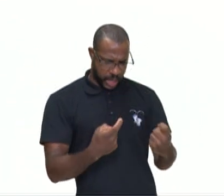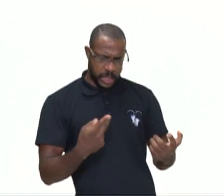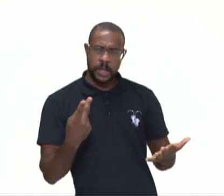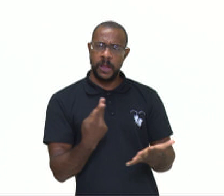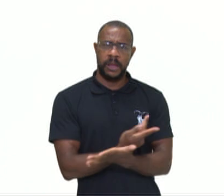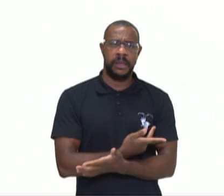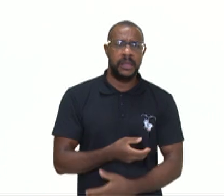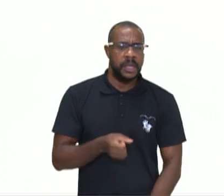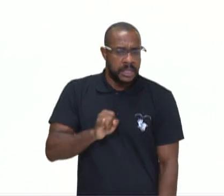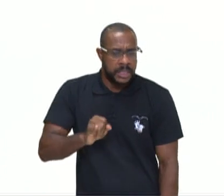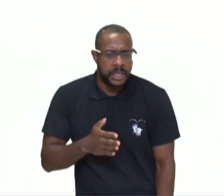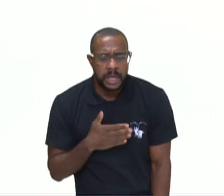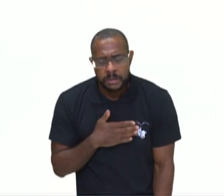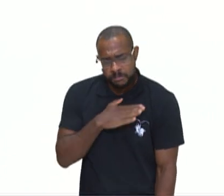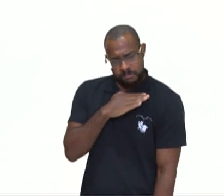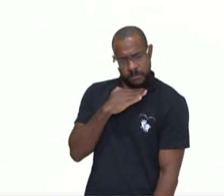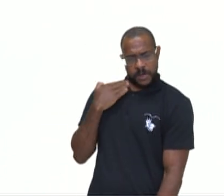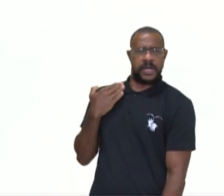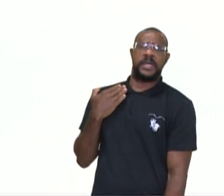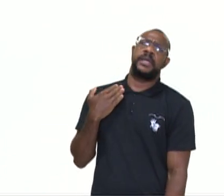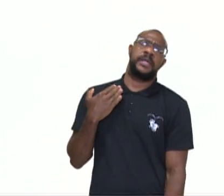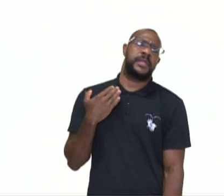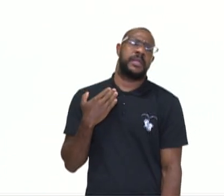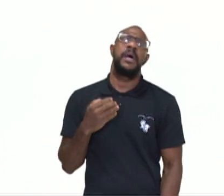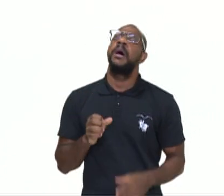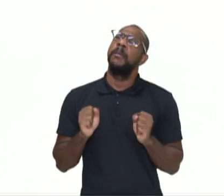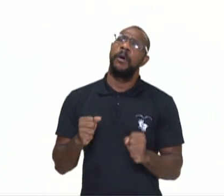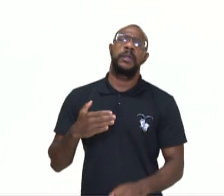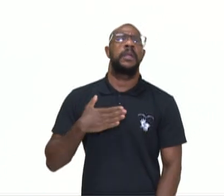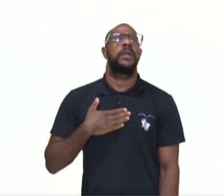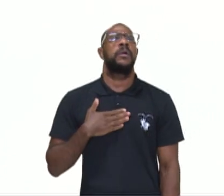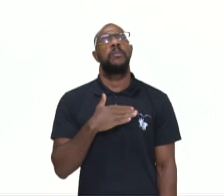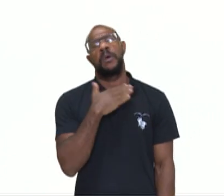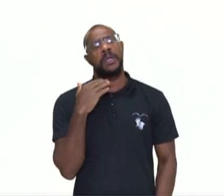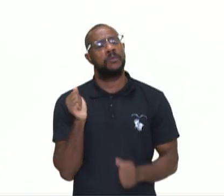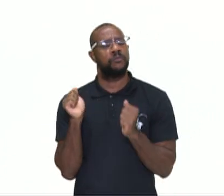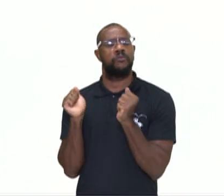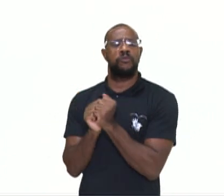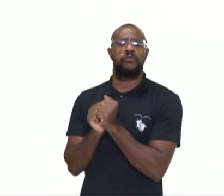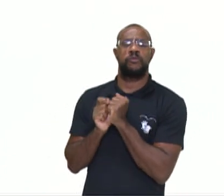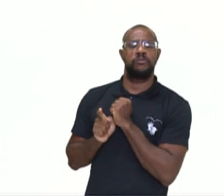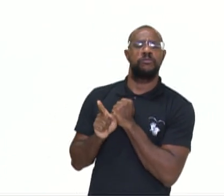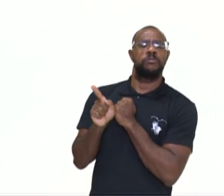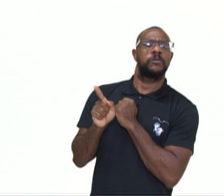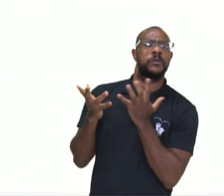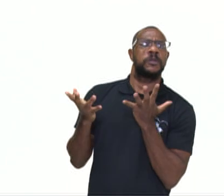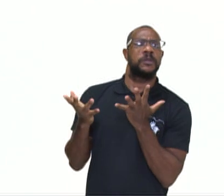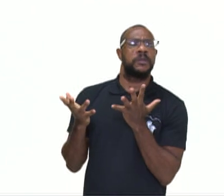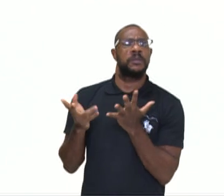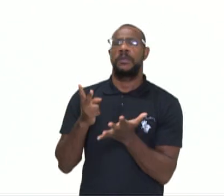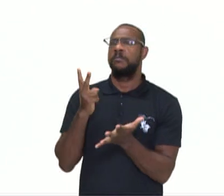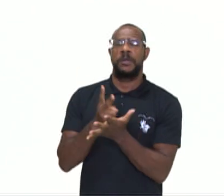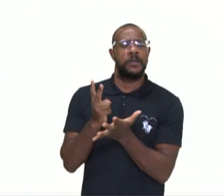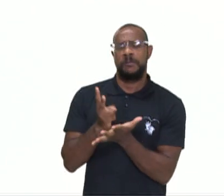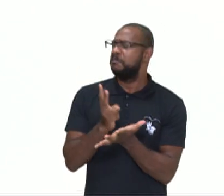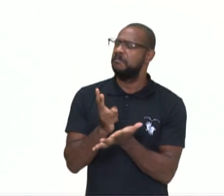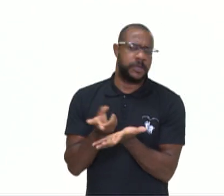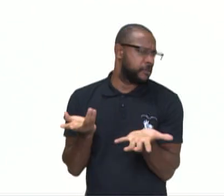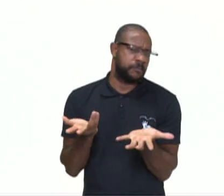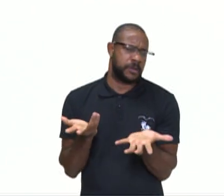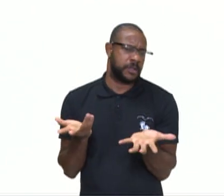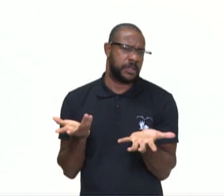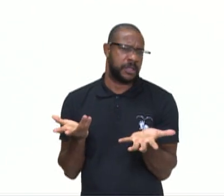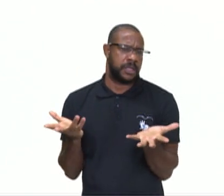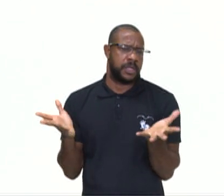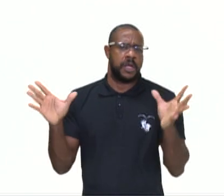morreres, porventura, possa eu morrer contigo, e a mesma noite escura nos